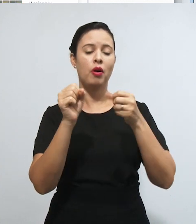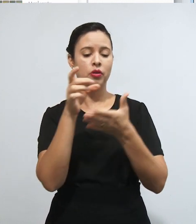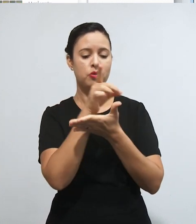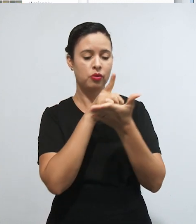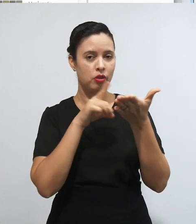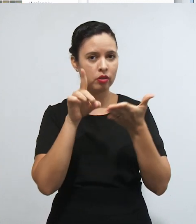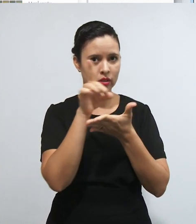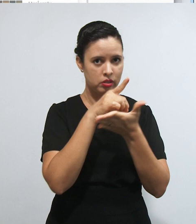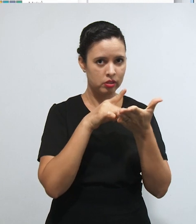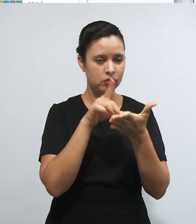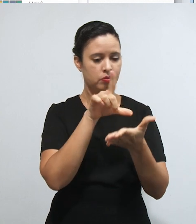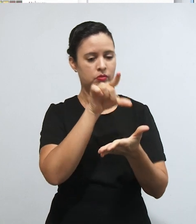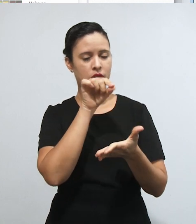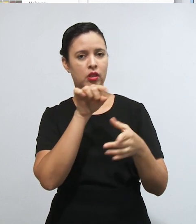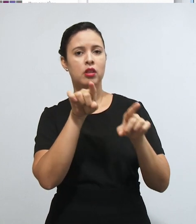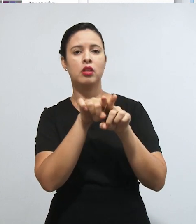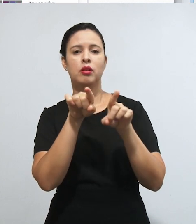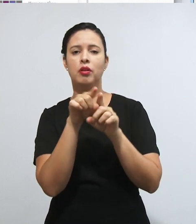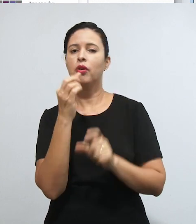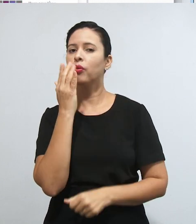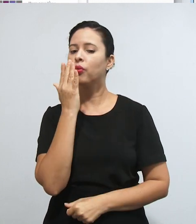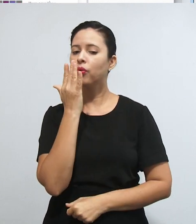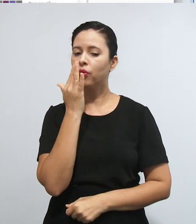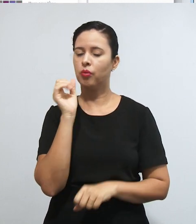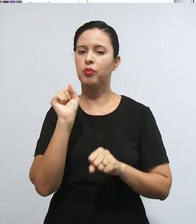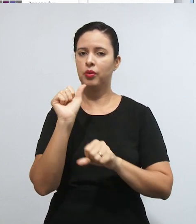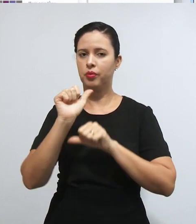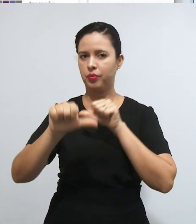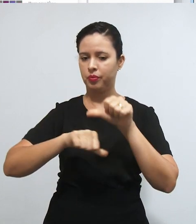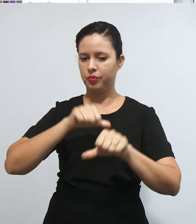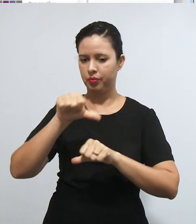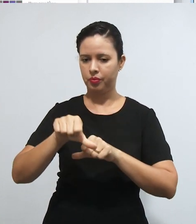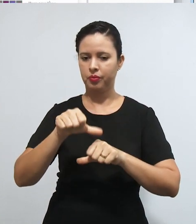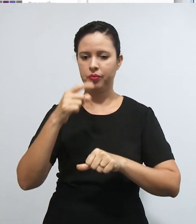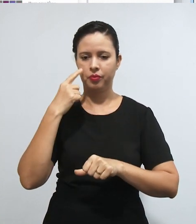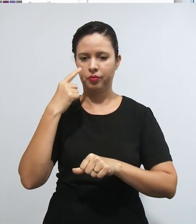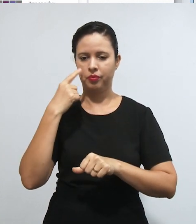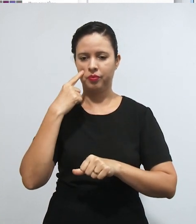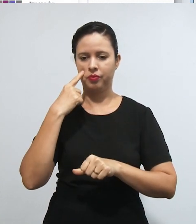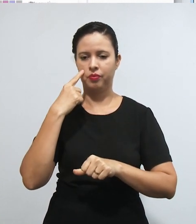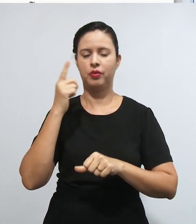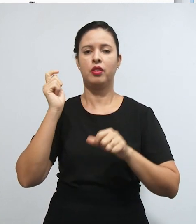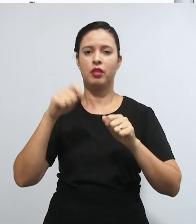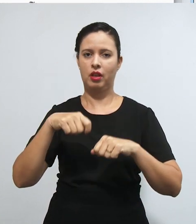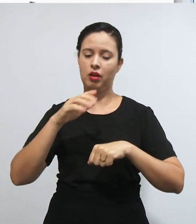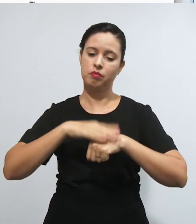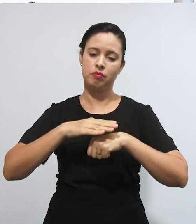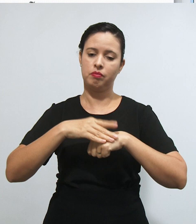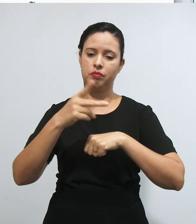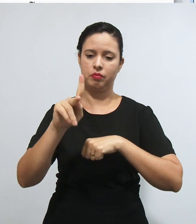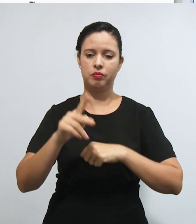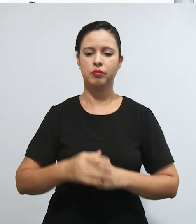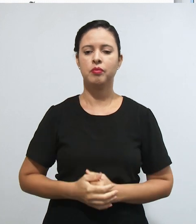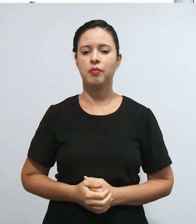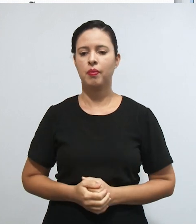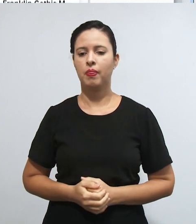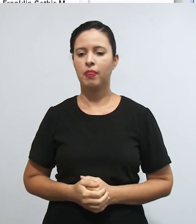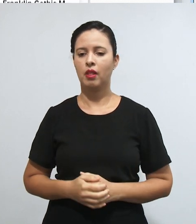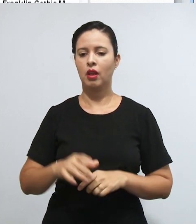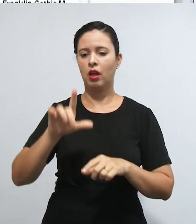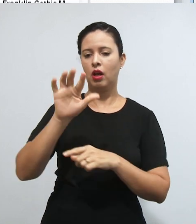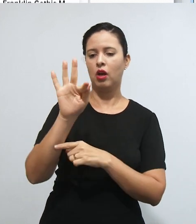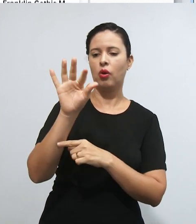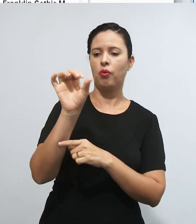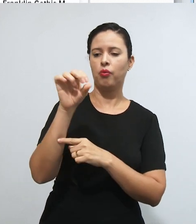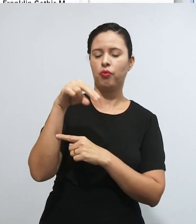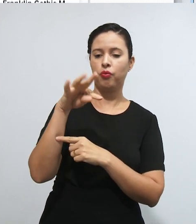mudar aqui a paleta de cores dele, tá? Então, é uma possibilidade também você mudar as cores. A fonte também